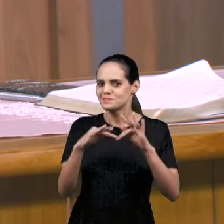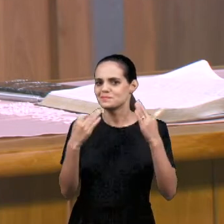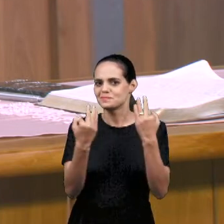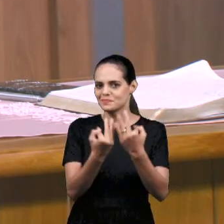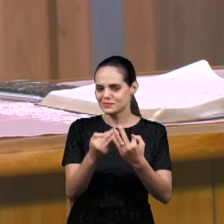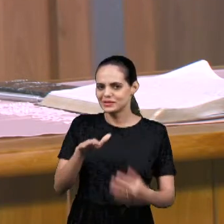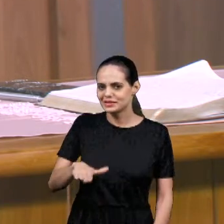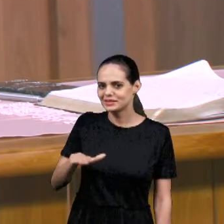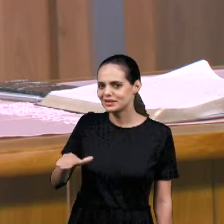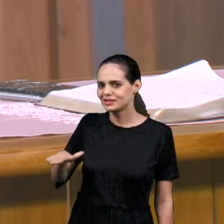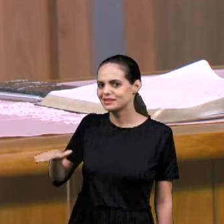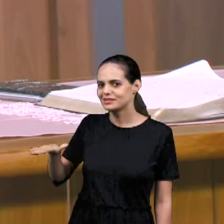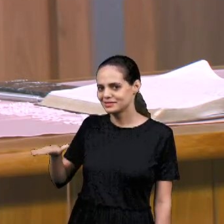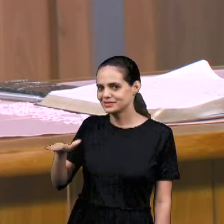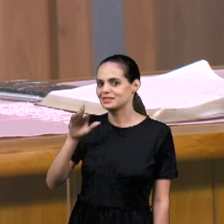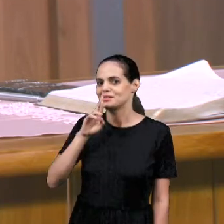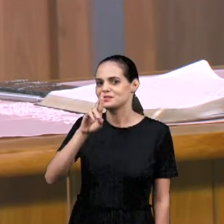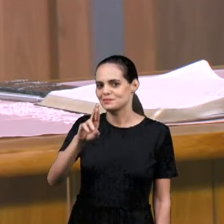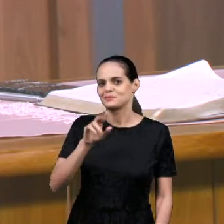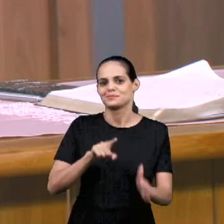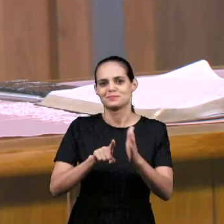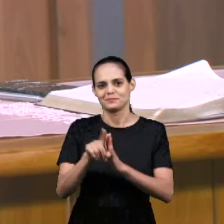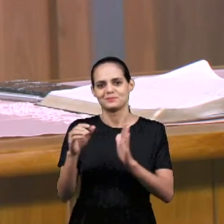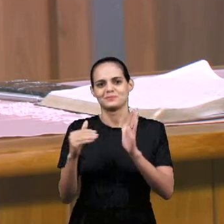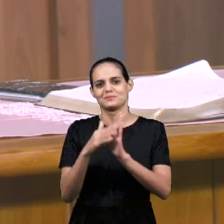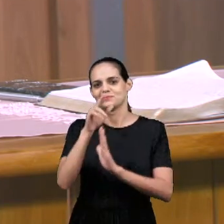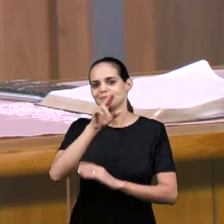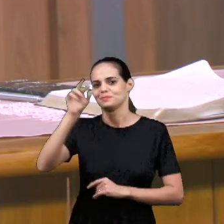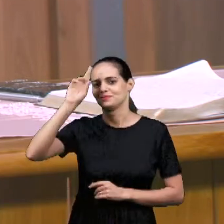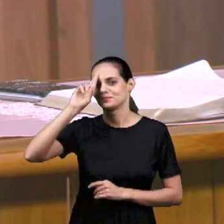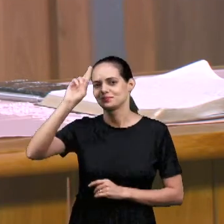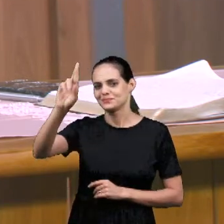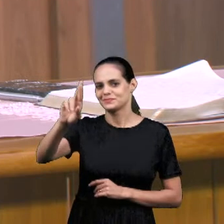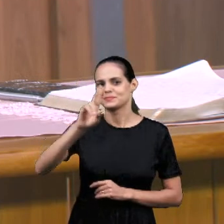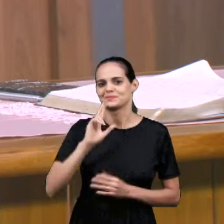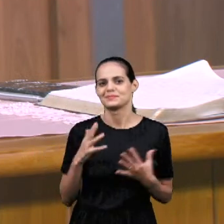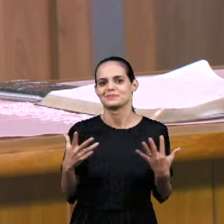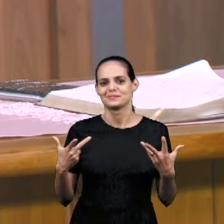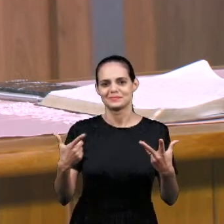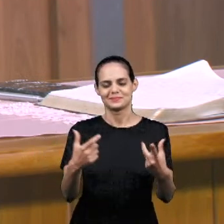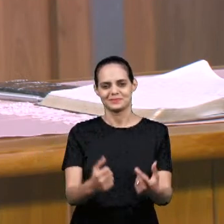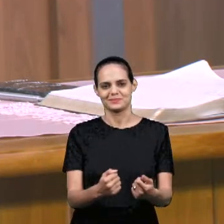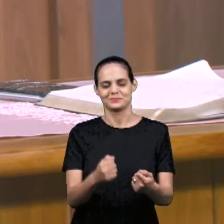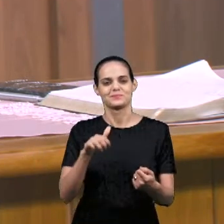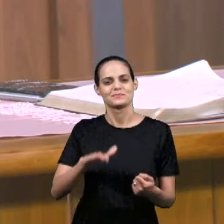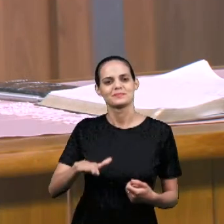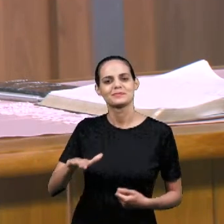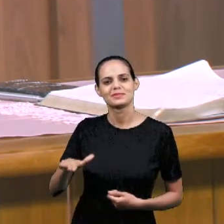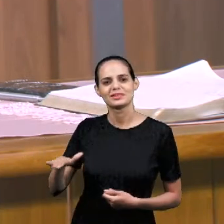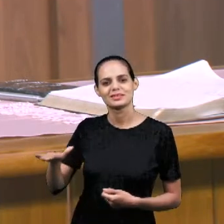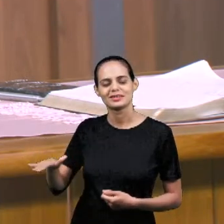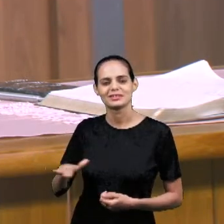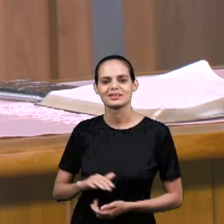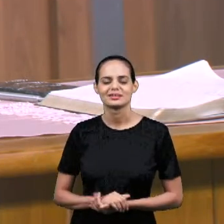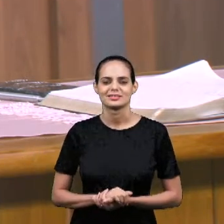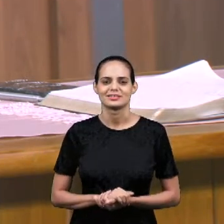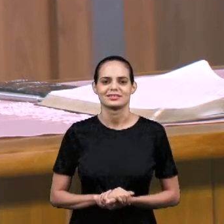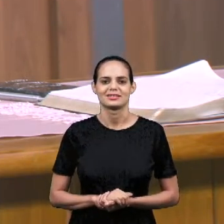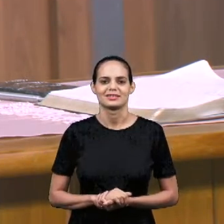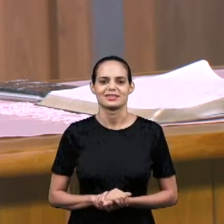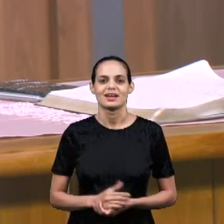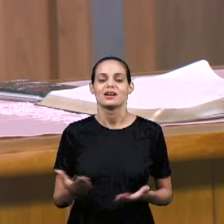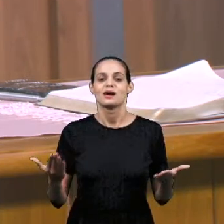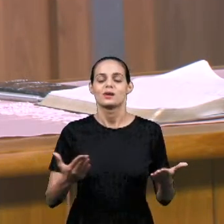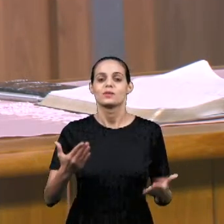que responde a pergunta. Louvado seja o Senhor por essa resposta maravilhosa das nossas crianças. Vamos então agora para a nossa